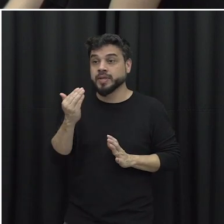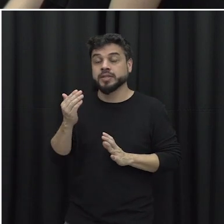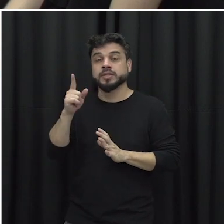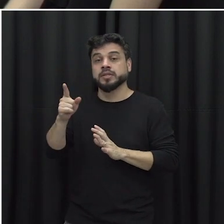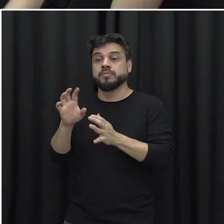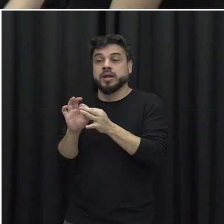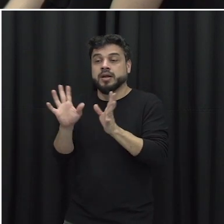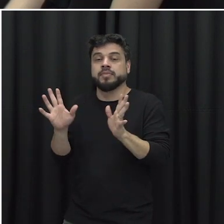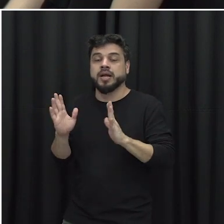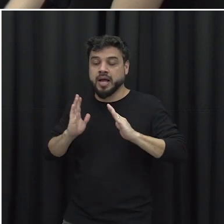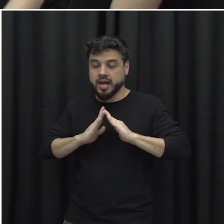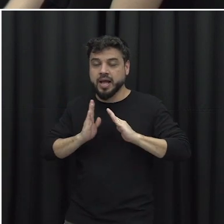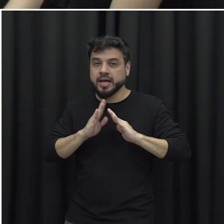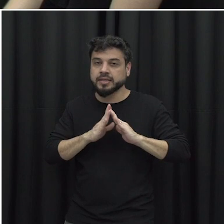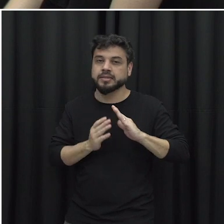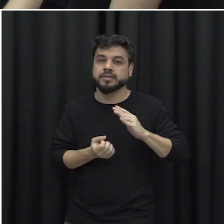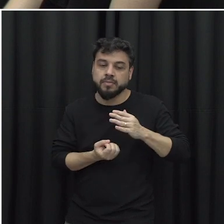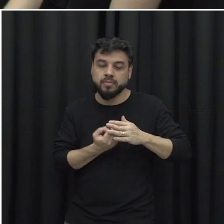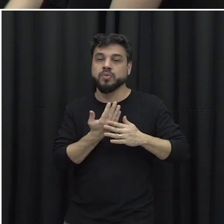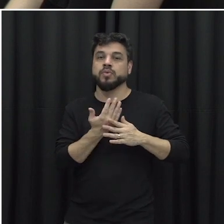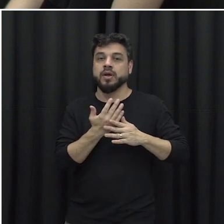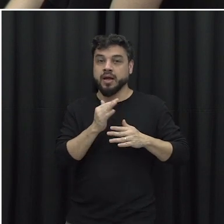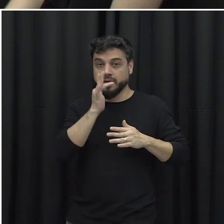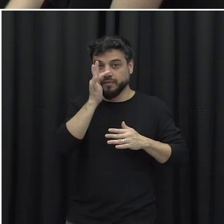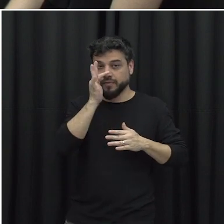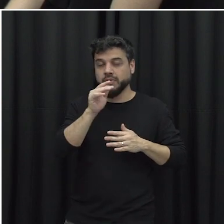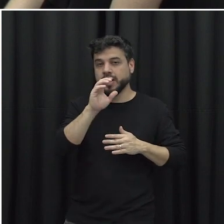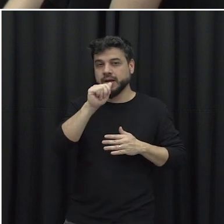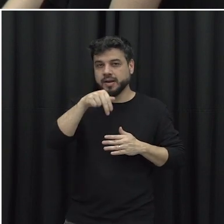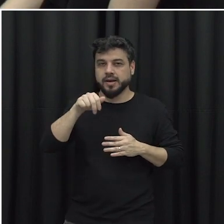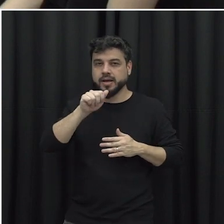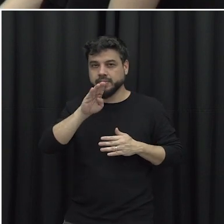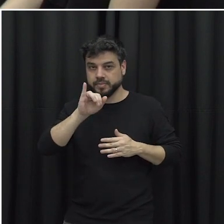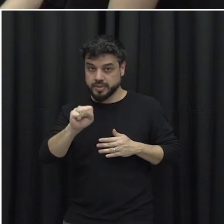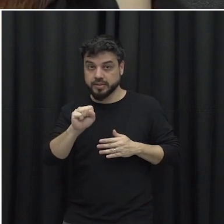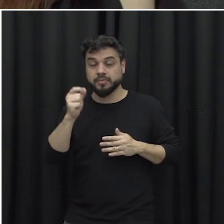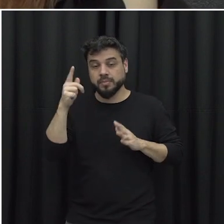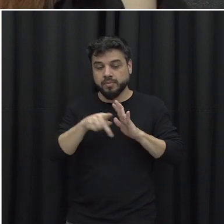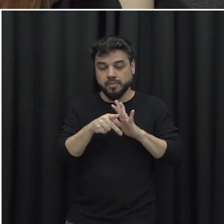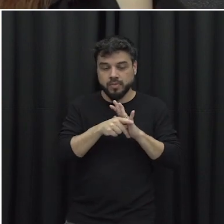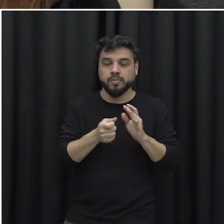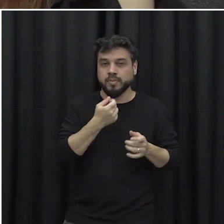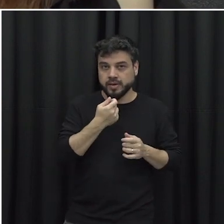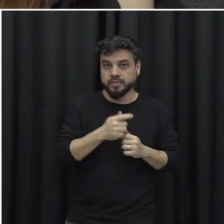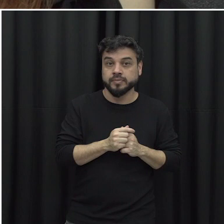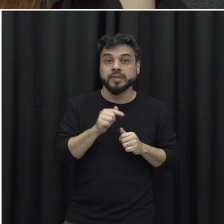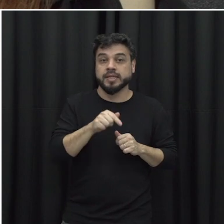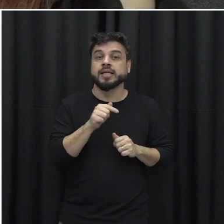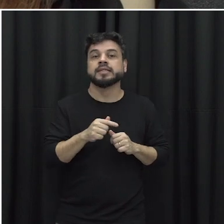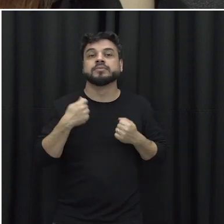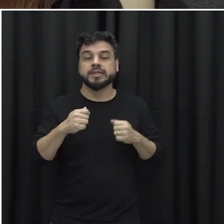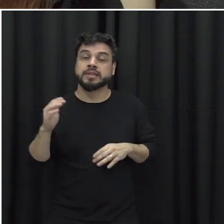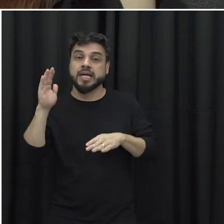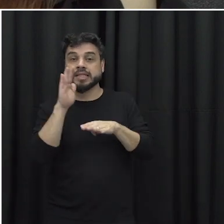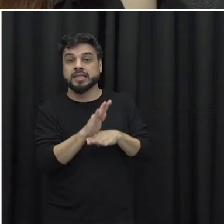para produzir a sua própria medicação. Nesses casos, geralmente precisa ter toda uma assessoria junto de pessoas que conheçam